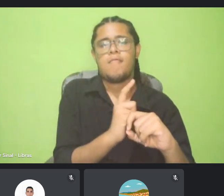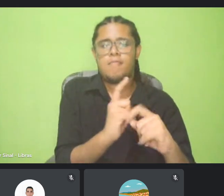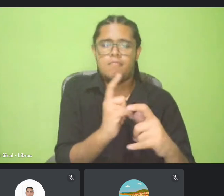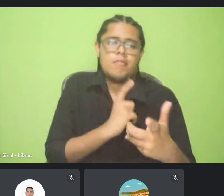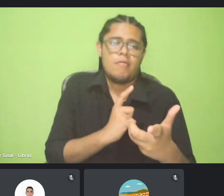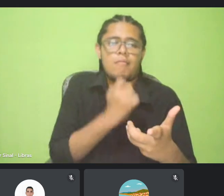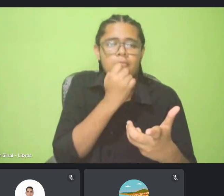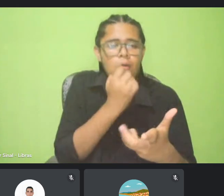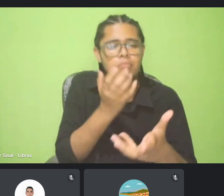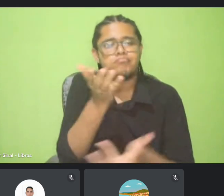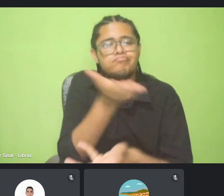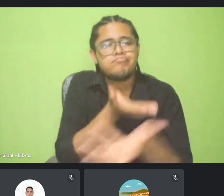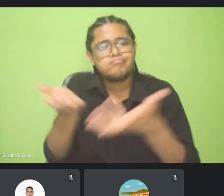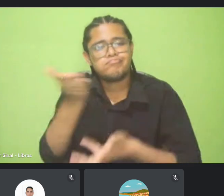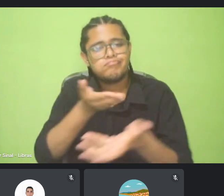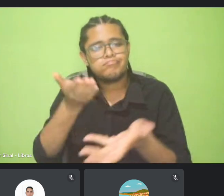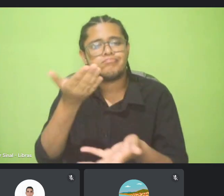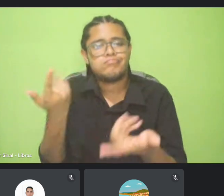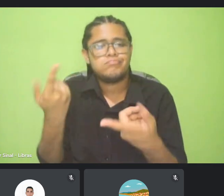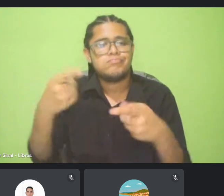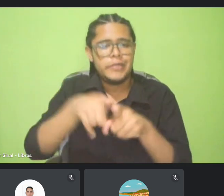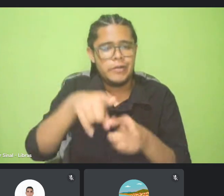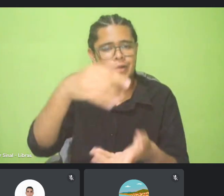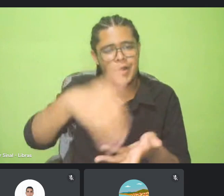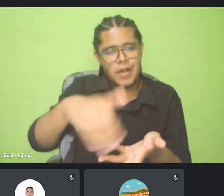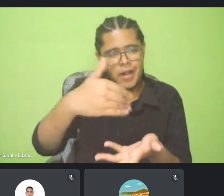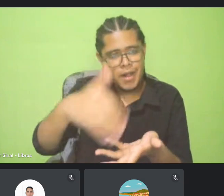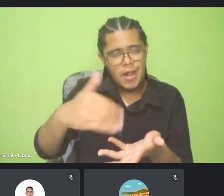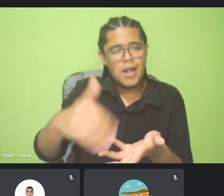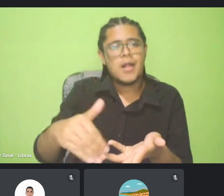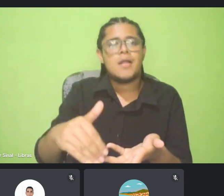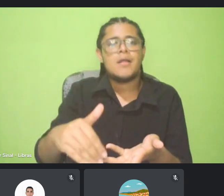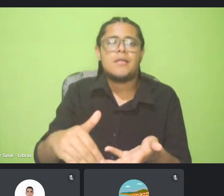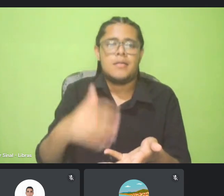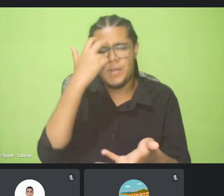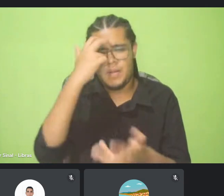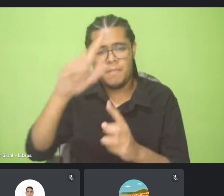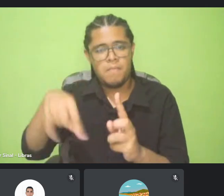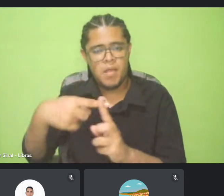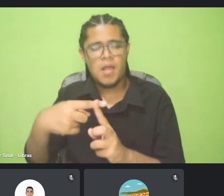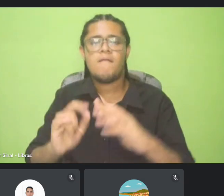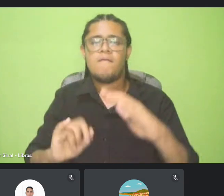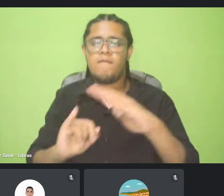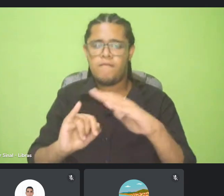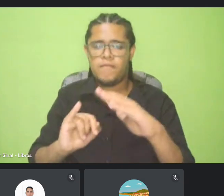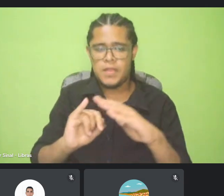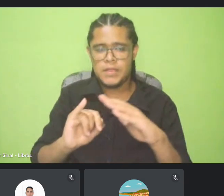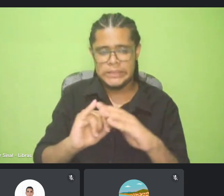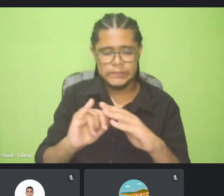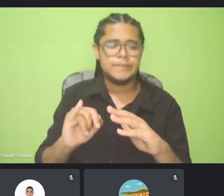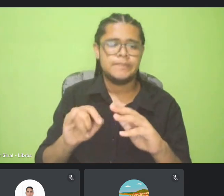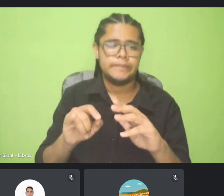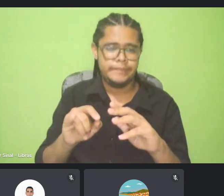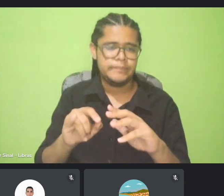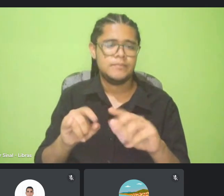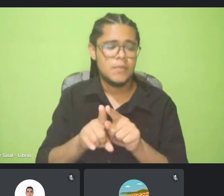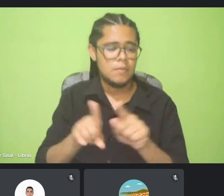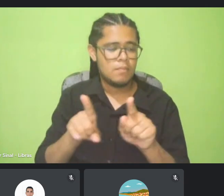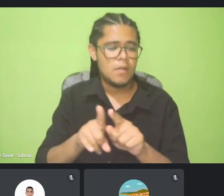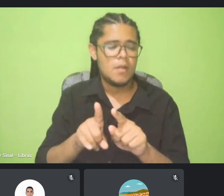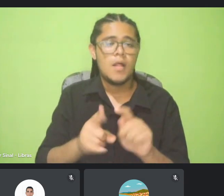fundação, para que a gente possa construir uma política da Paulo Gustavo que tenha acessibilidade